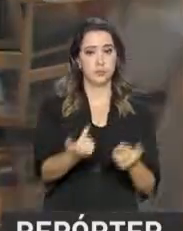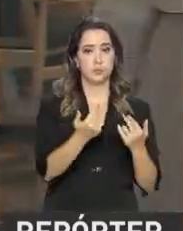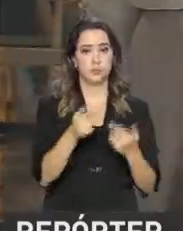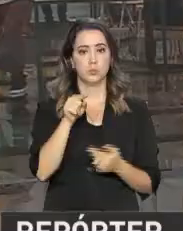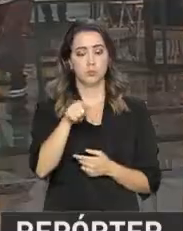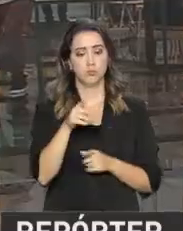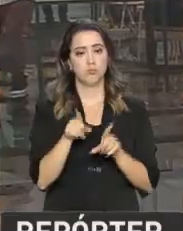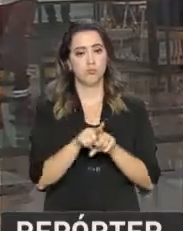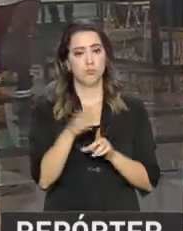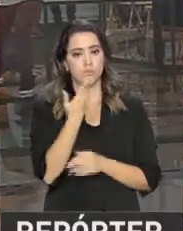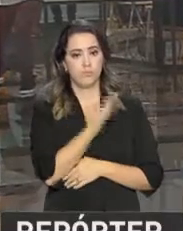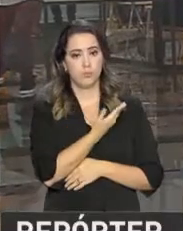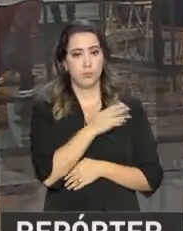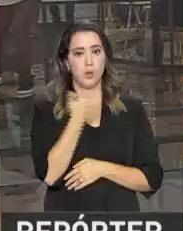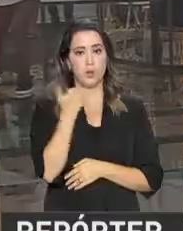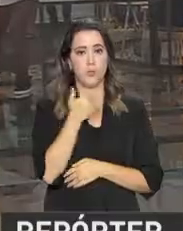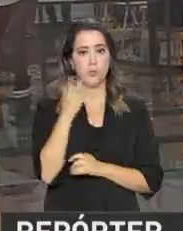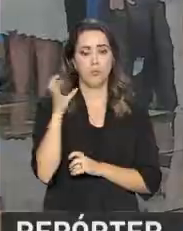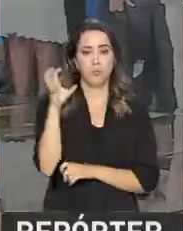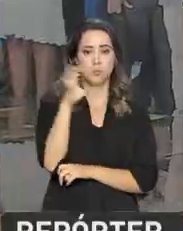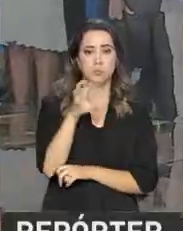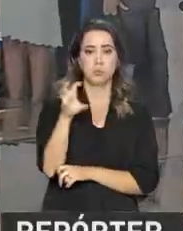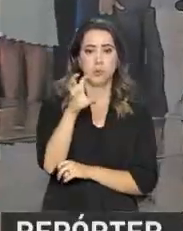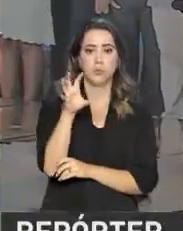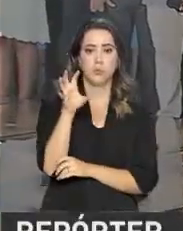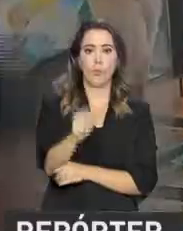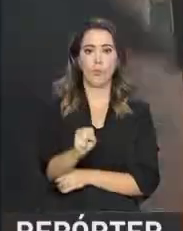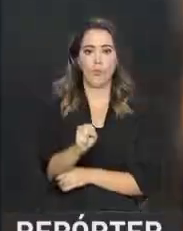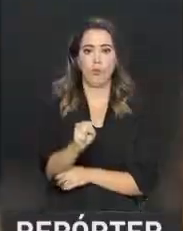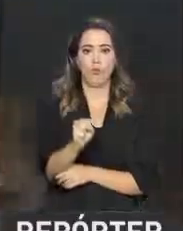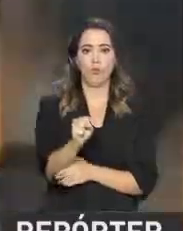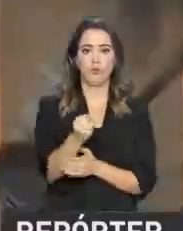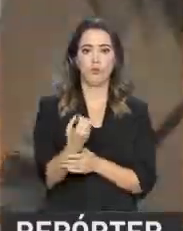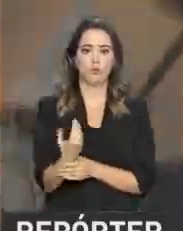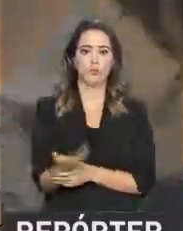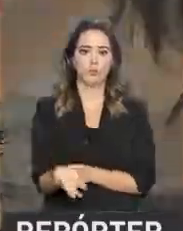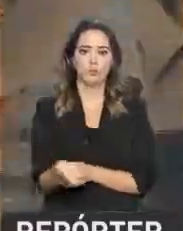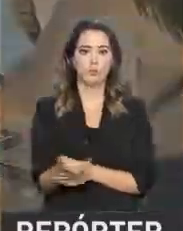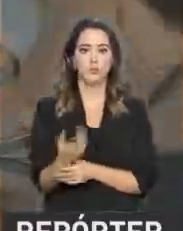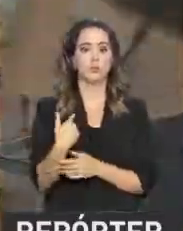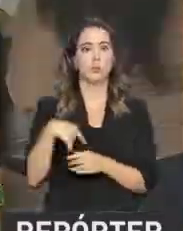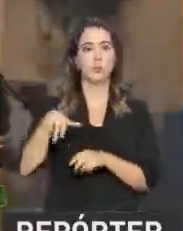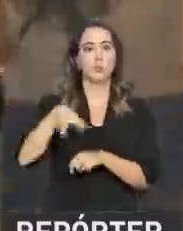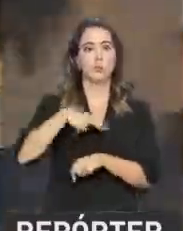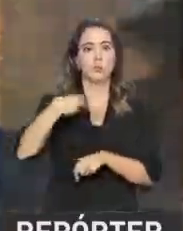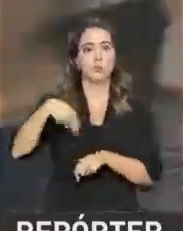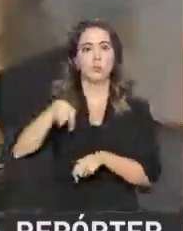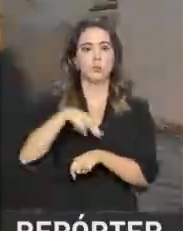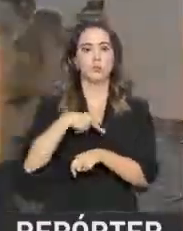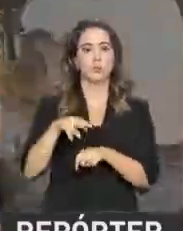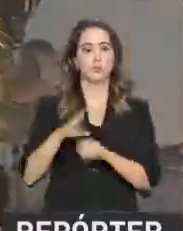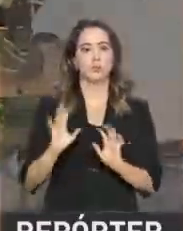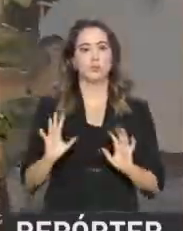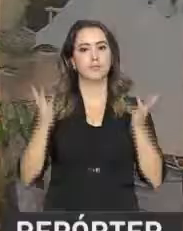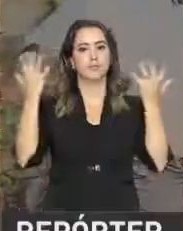de teatro, a morte do dragão da seca deve ser marcada com muita dança e festa.